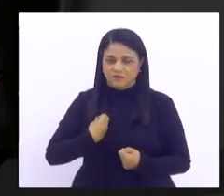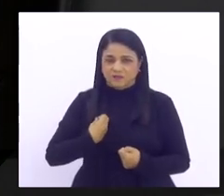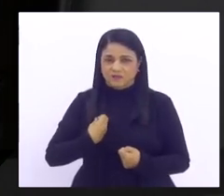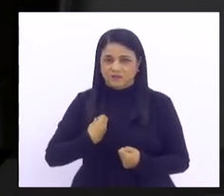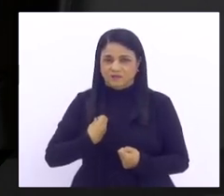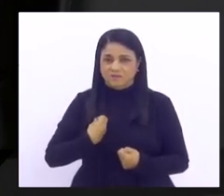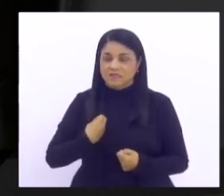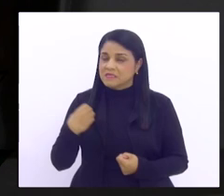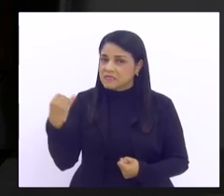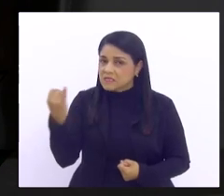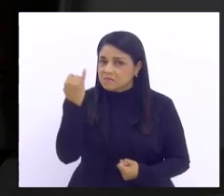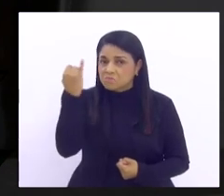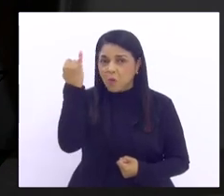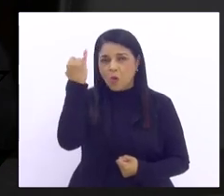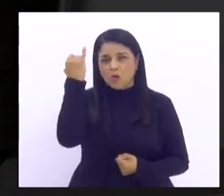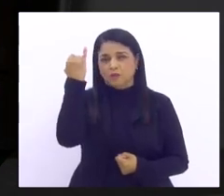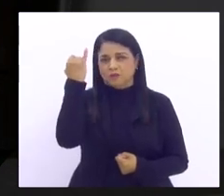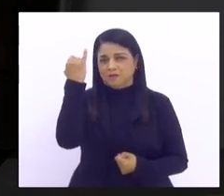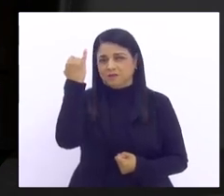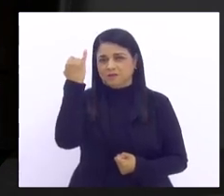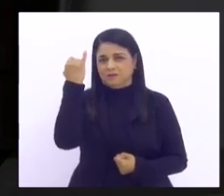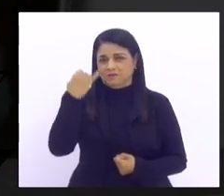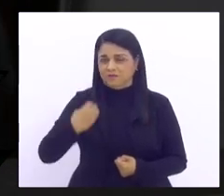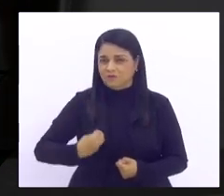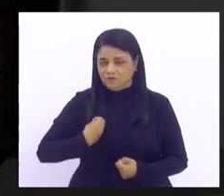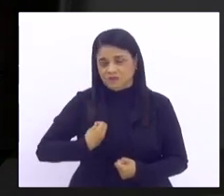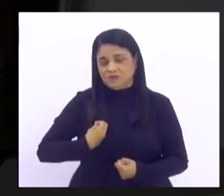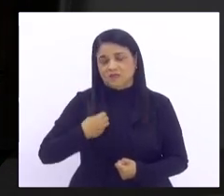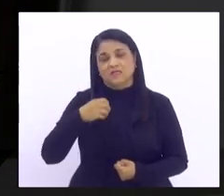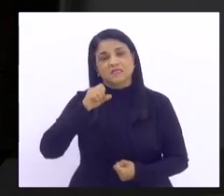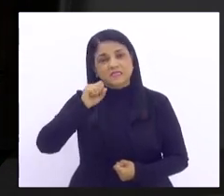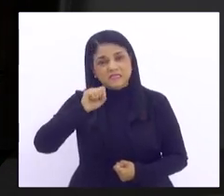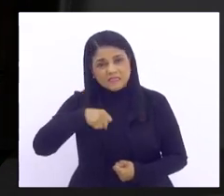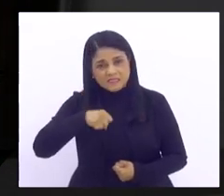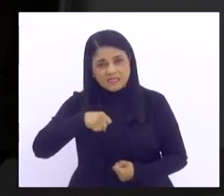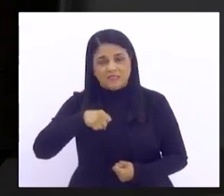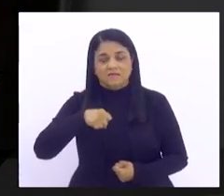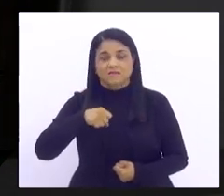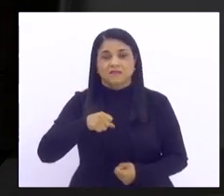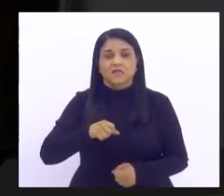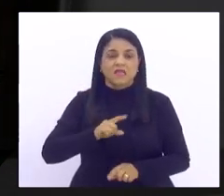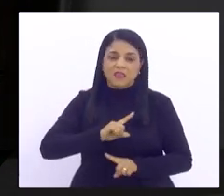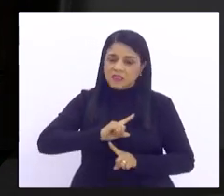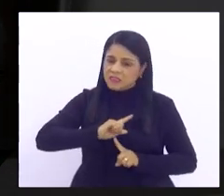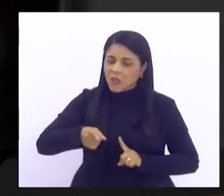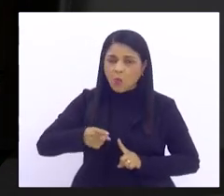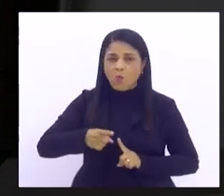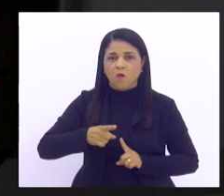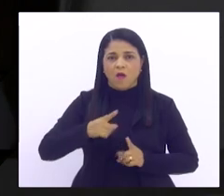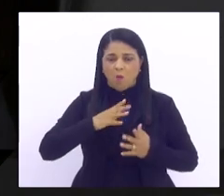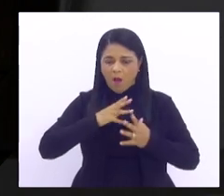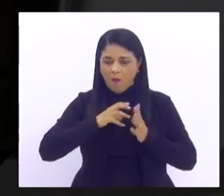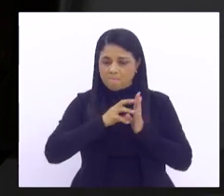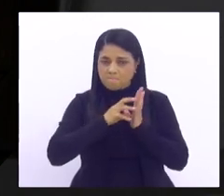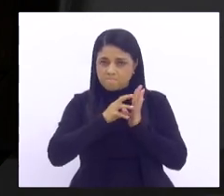vida importa. Sim, a vida. Não ao aborto. Estamos juntos, meus queridos. Que Deus nos